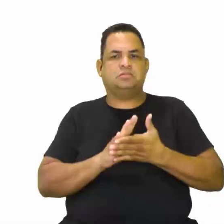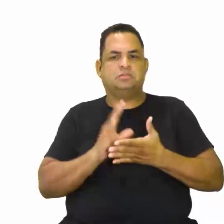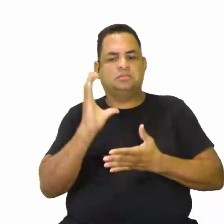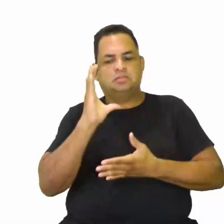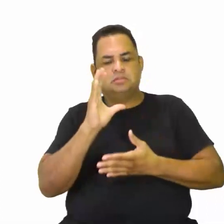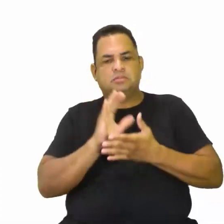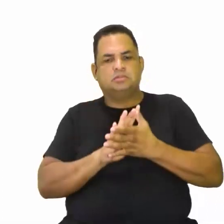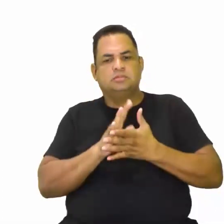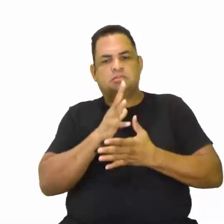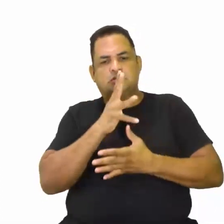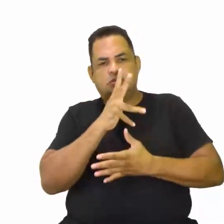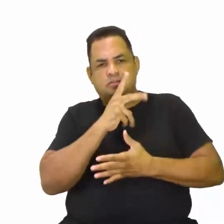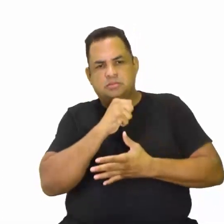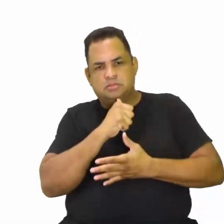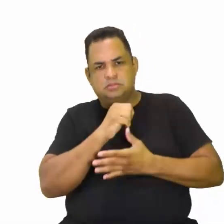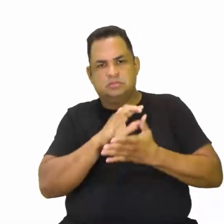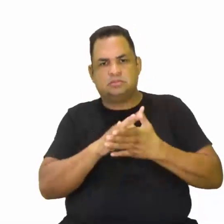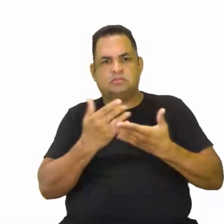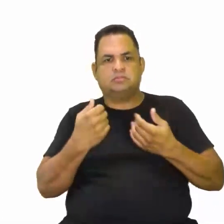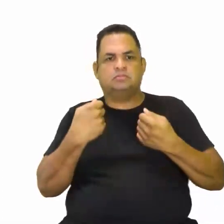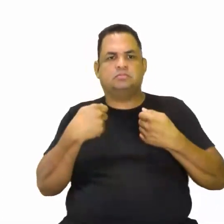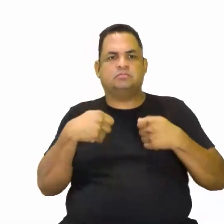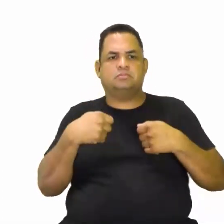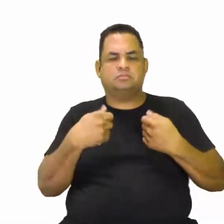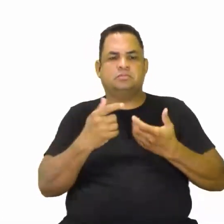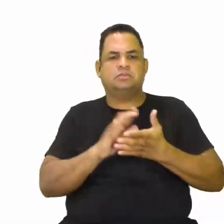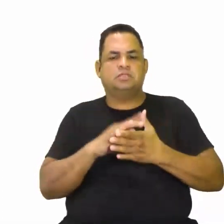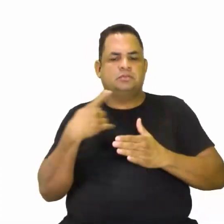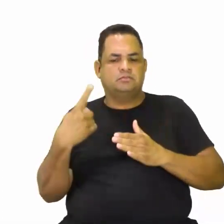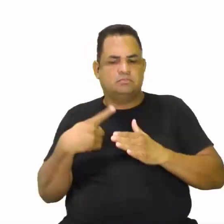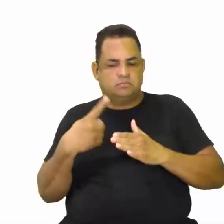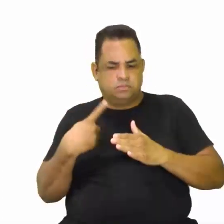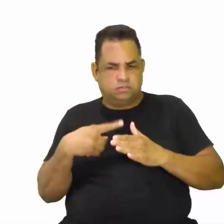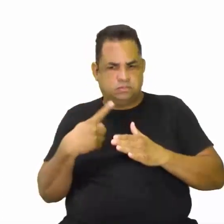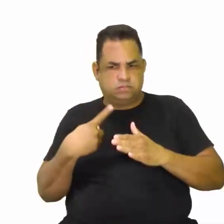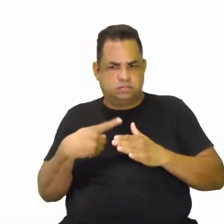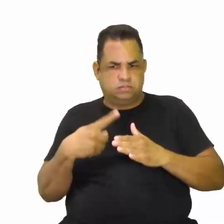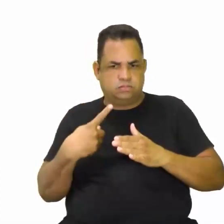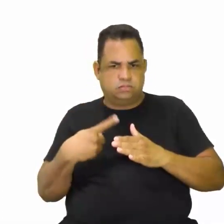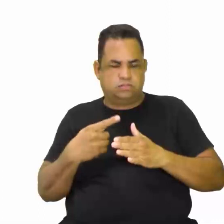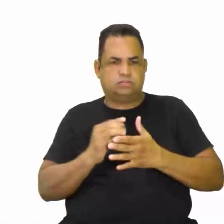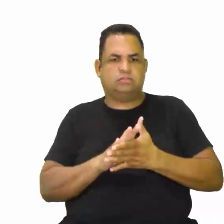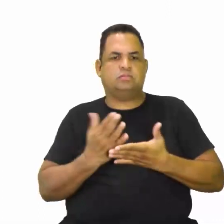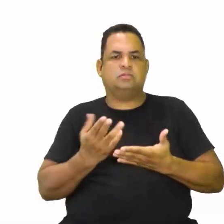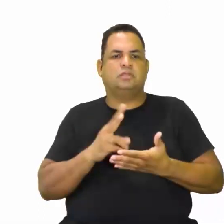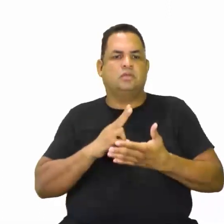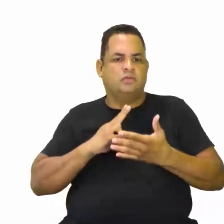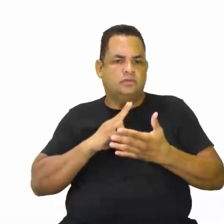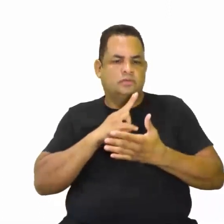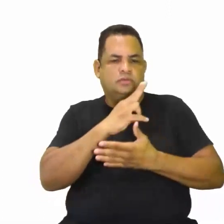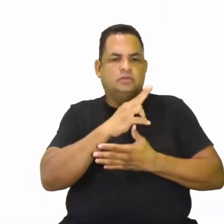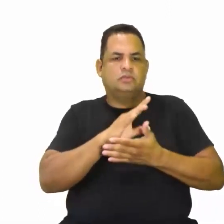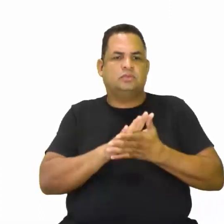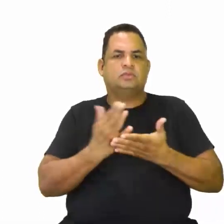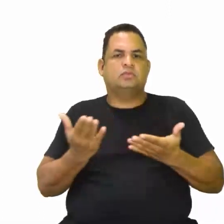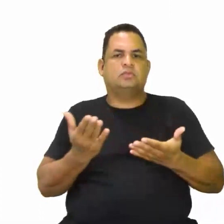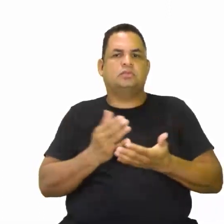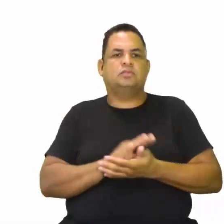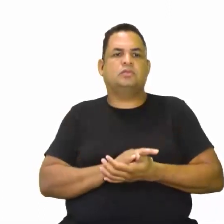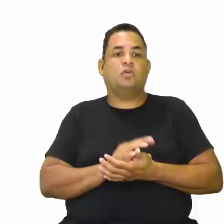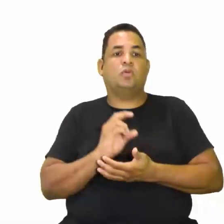lenta, a decantação não acontece, por isso ela tem que ser forçada. É a decantação forçada quando é muito